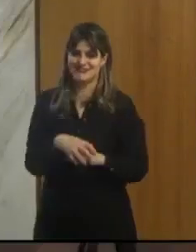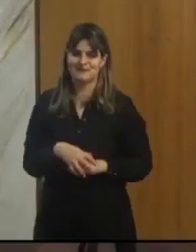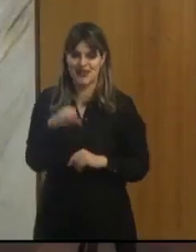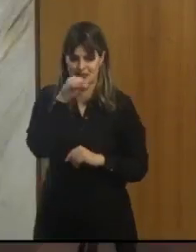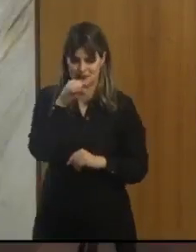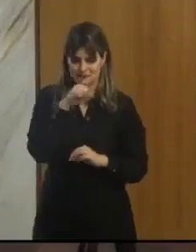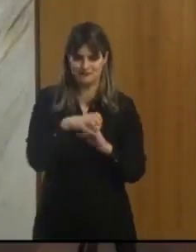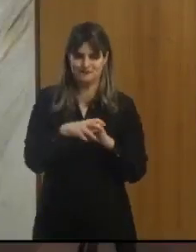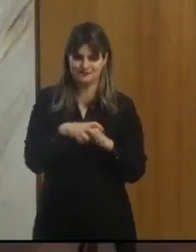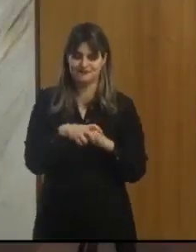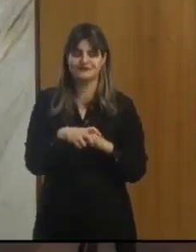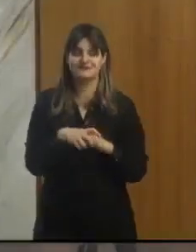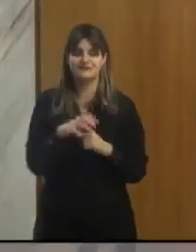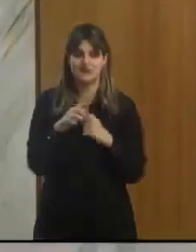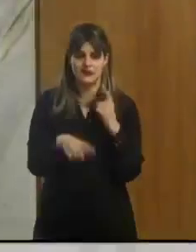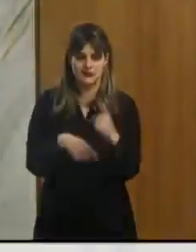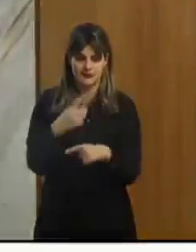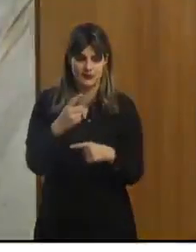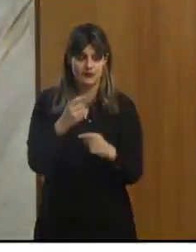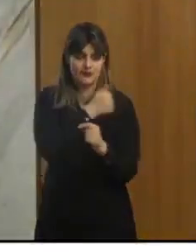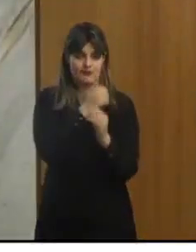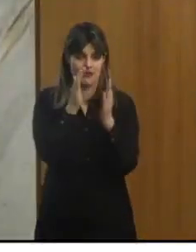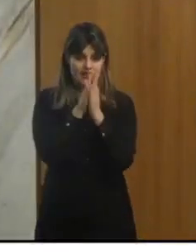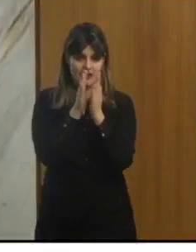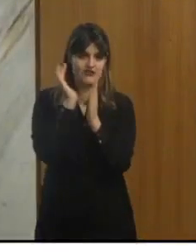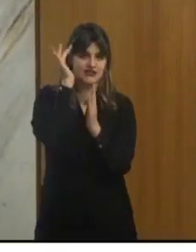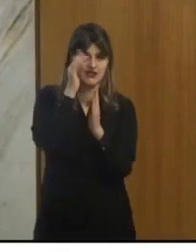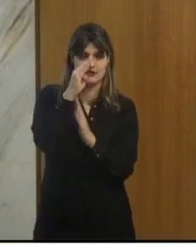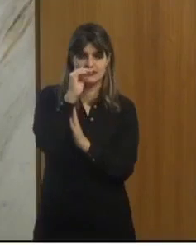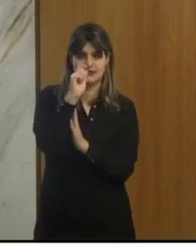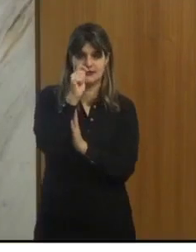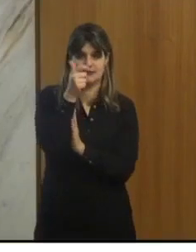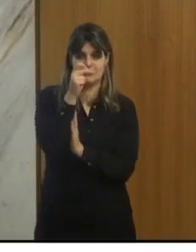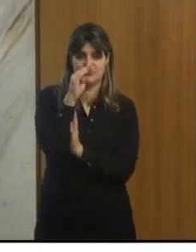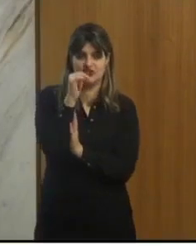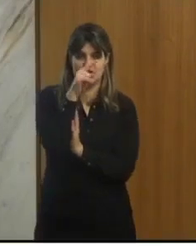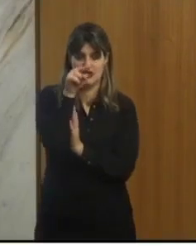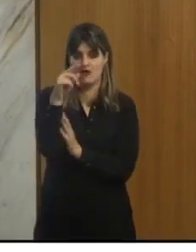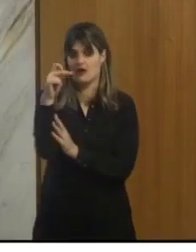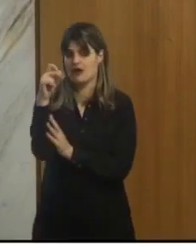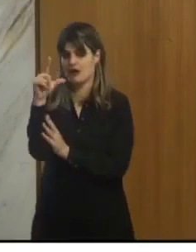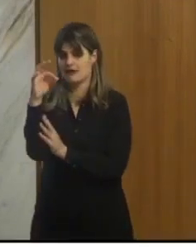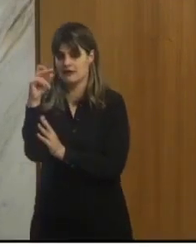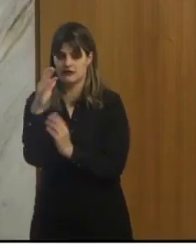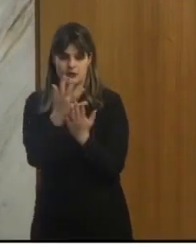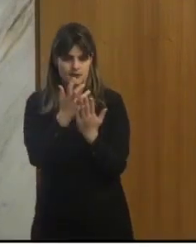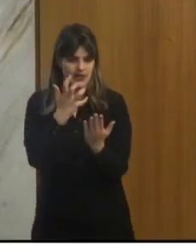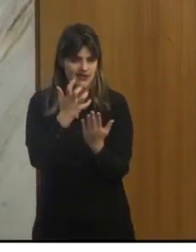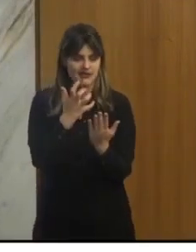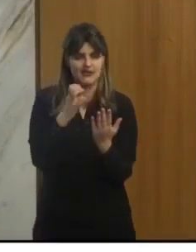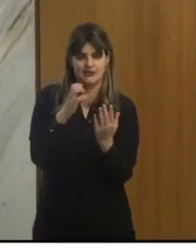No Calvário, que está na igreja de São Sebastião de Alfarelos, que é um alto relevo em calcário,